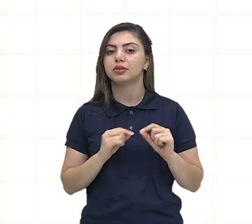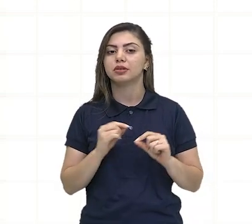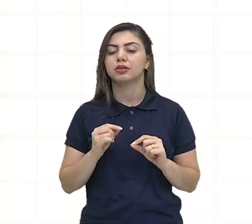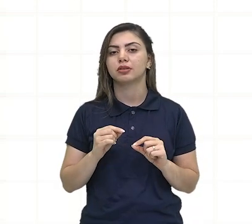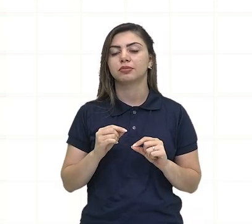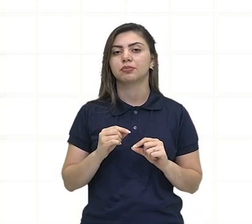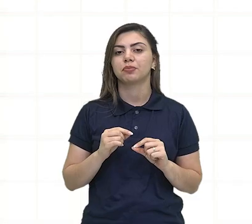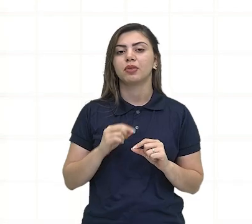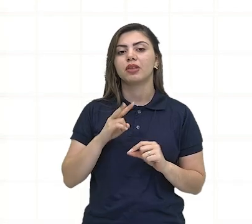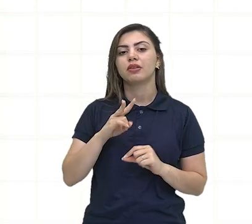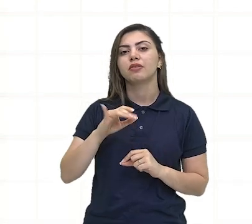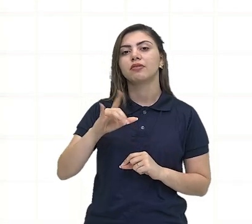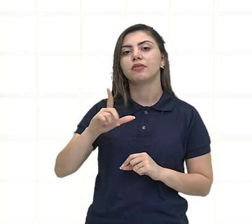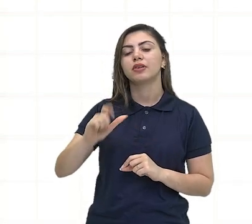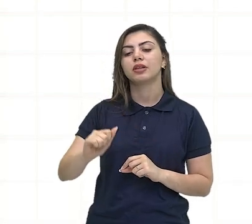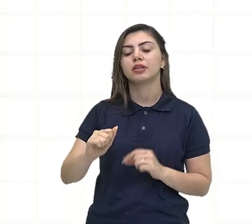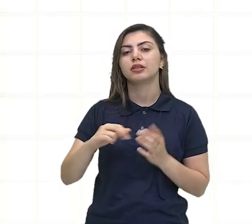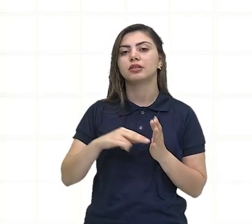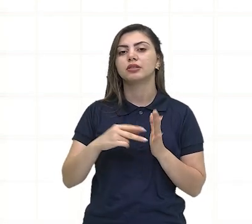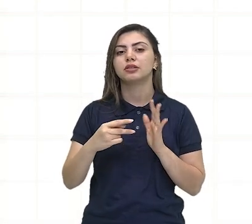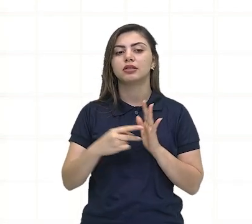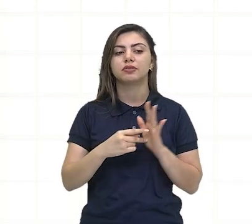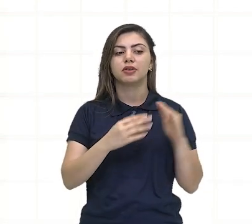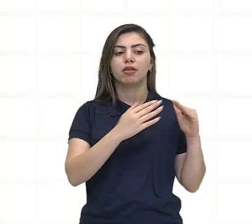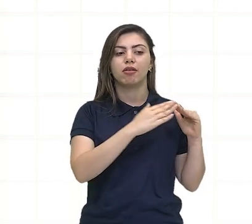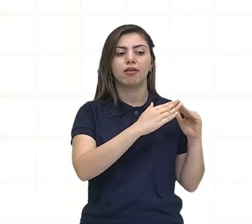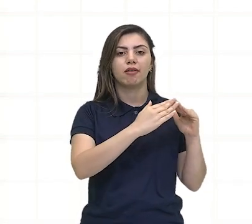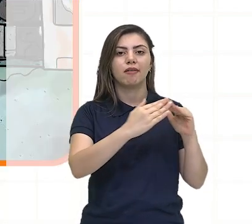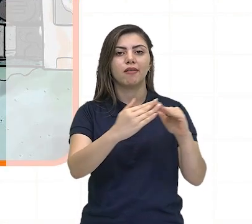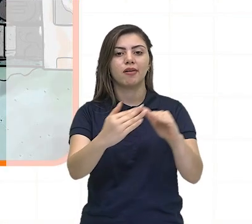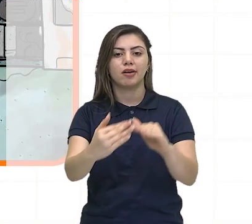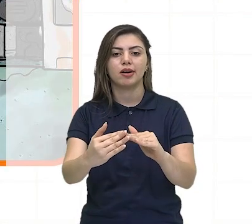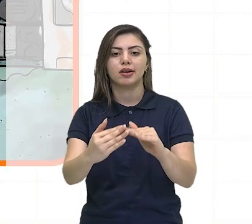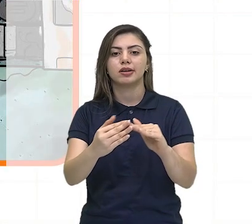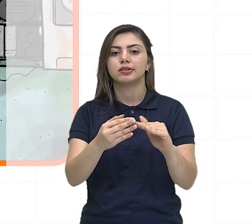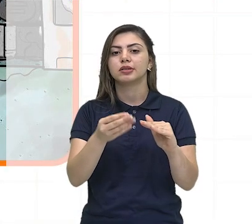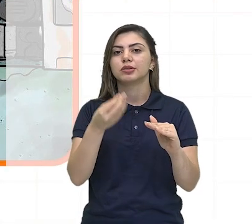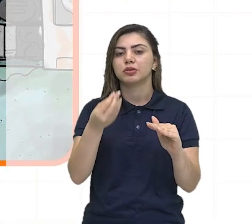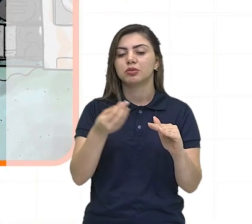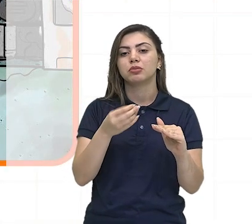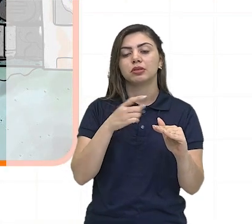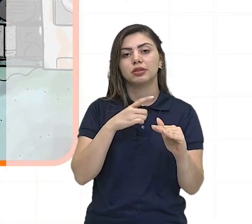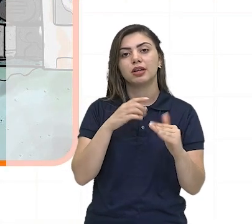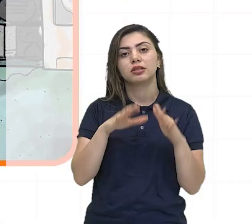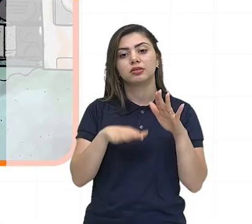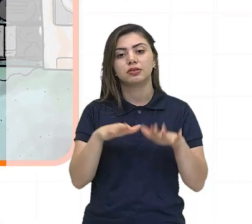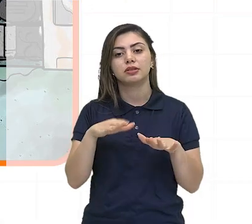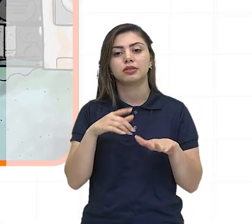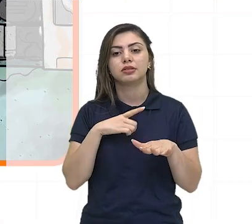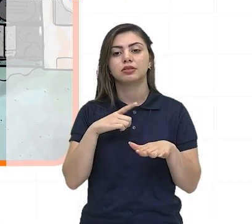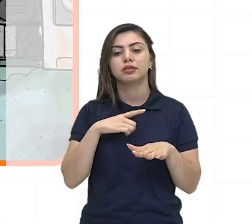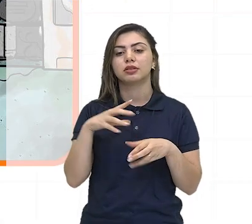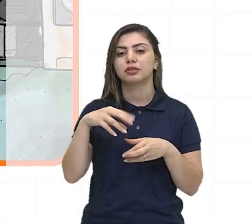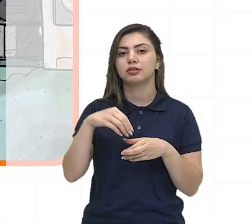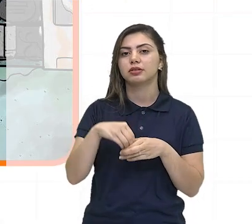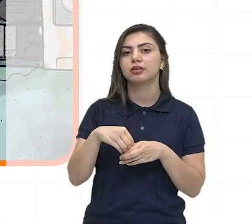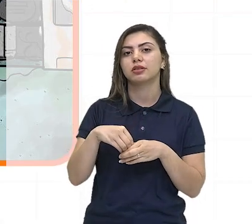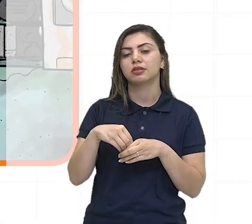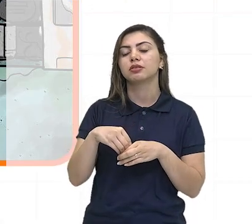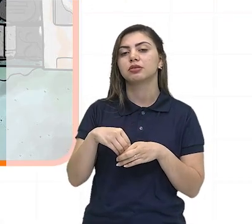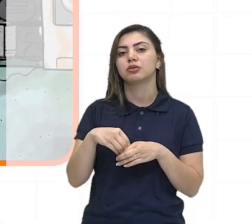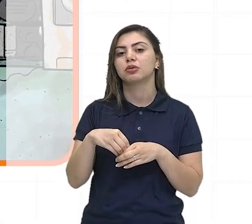um aglomerado de casas que muitas vezes elas estão na área urbana, né? Que elas estão ali,